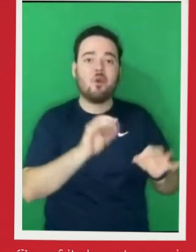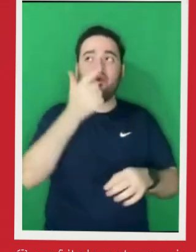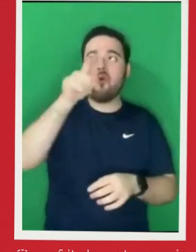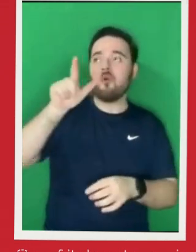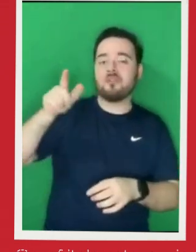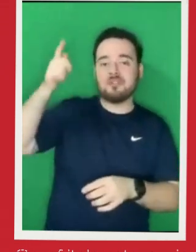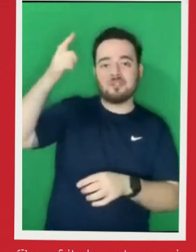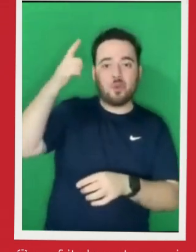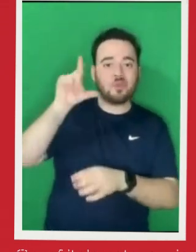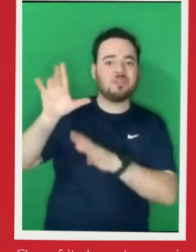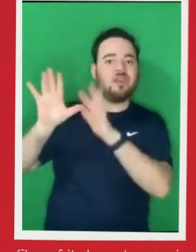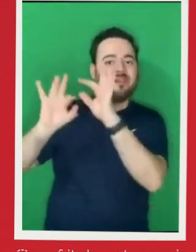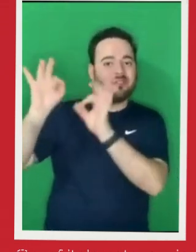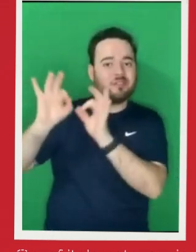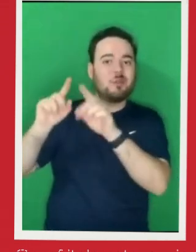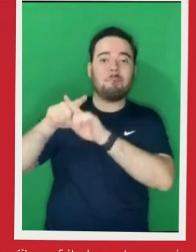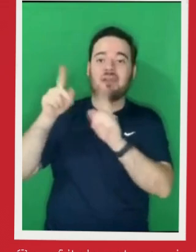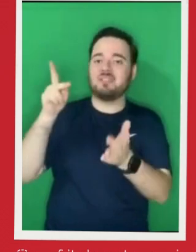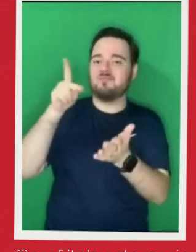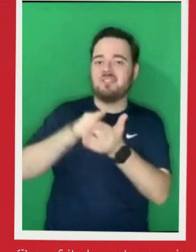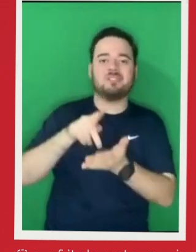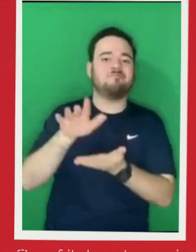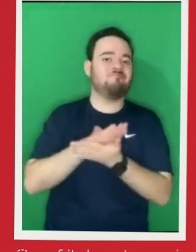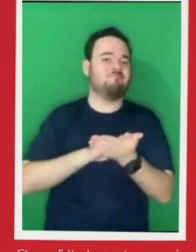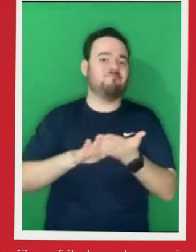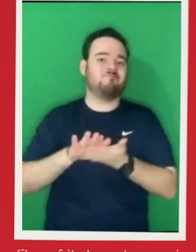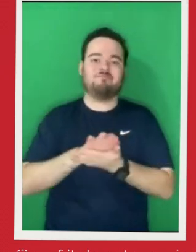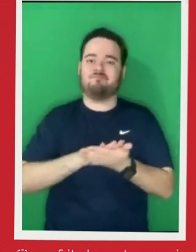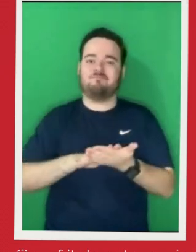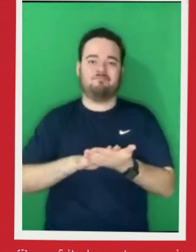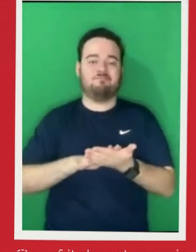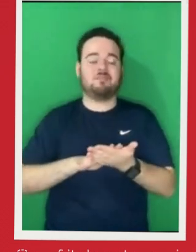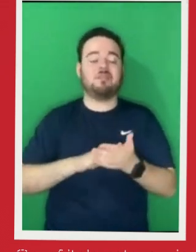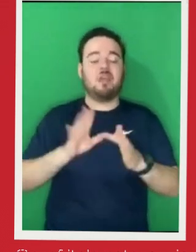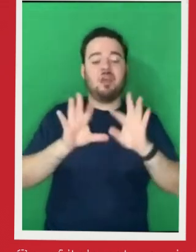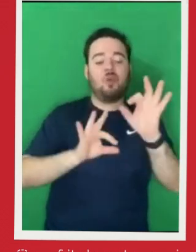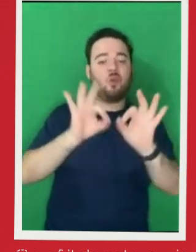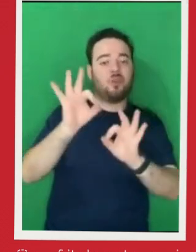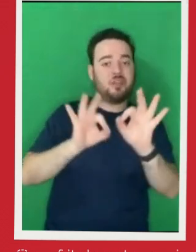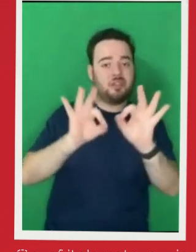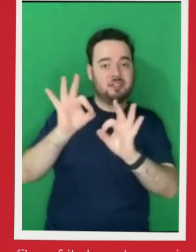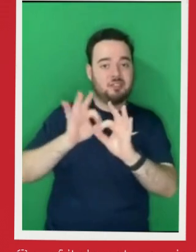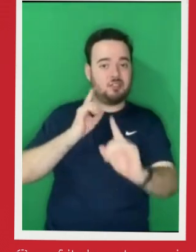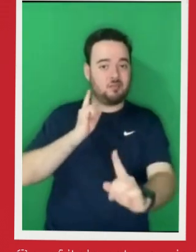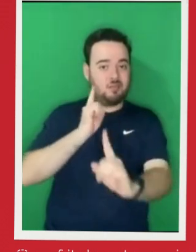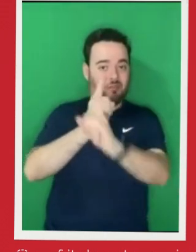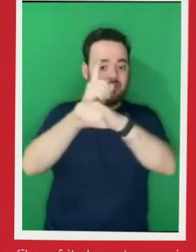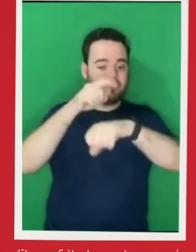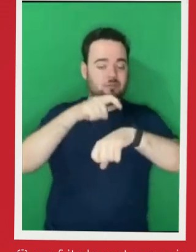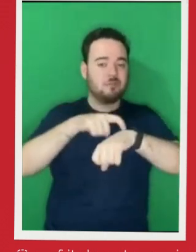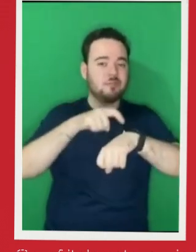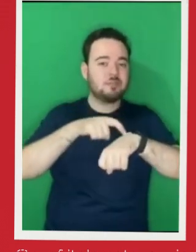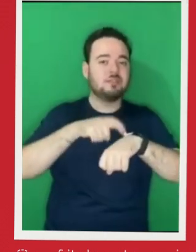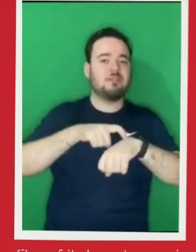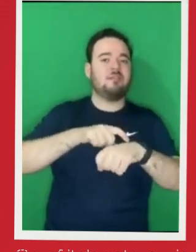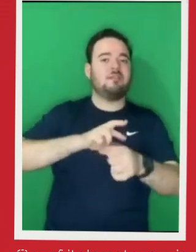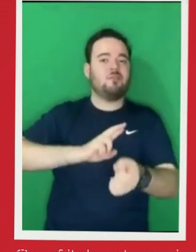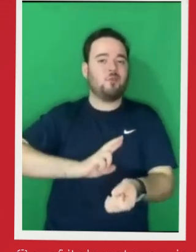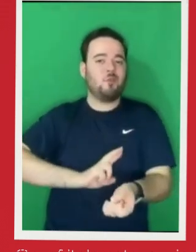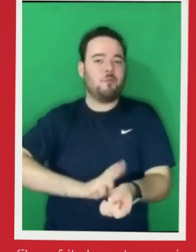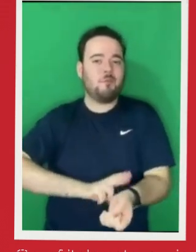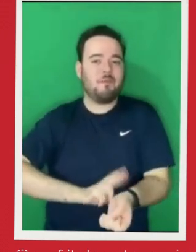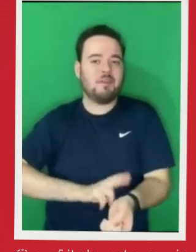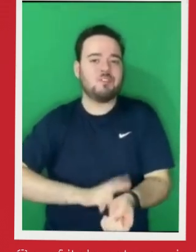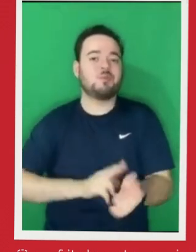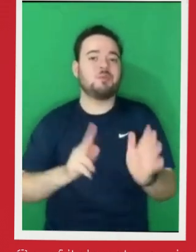organizando, outras conseguem planejar, mas não conseguem realizar. Então, a organização e o encontro com o tempo